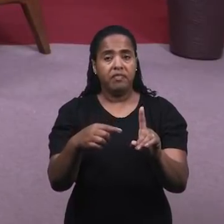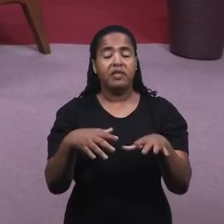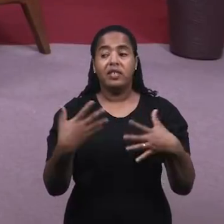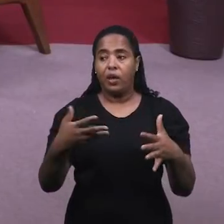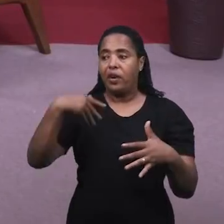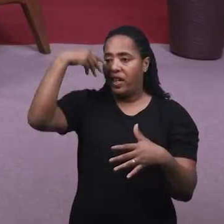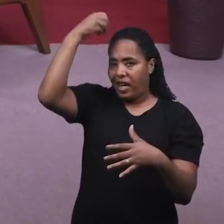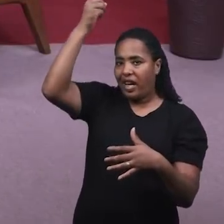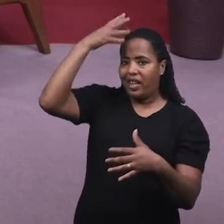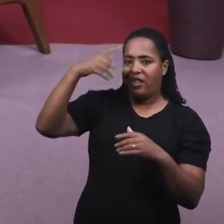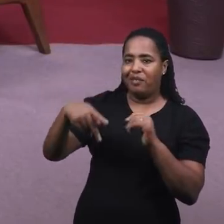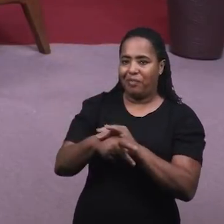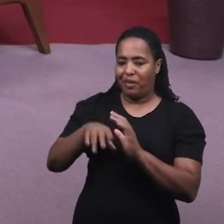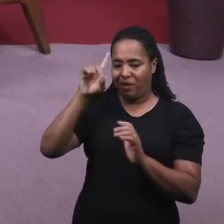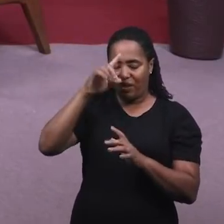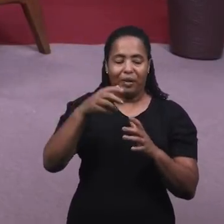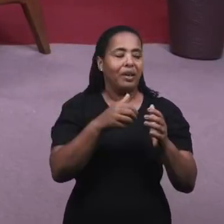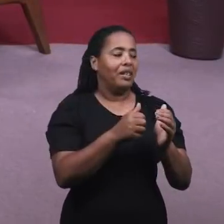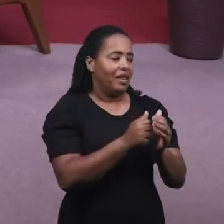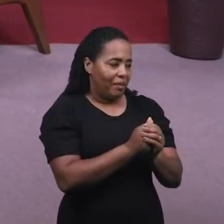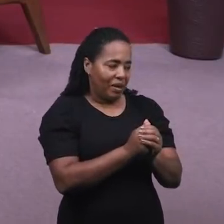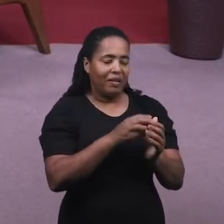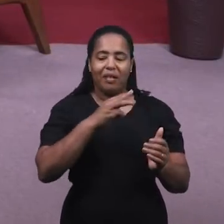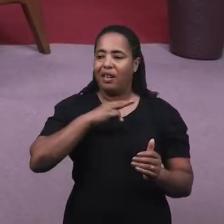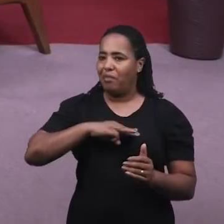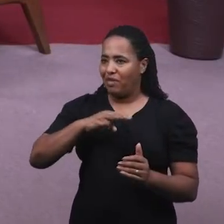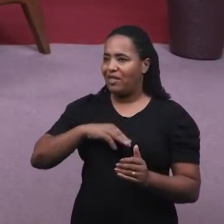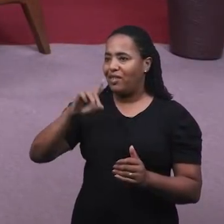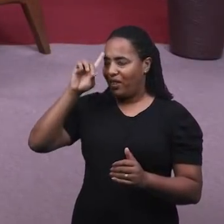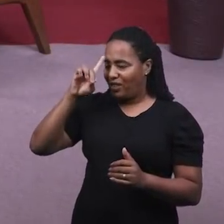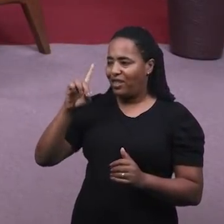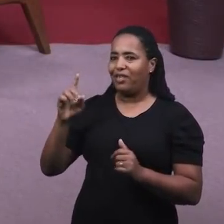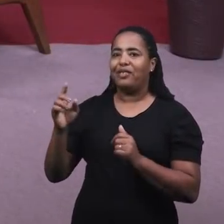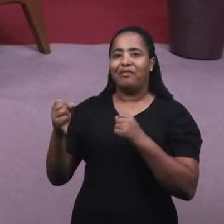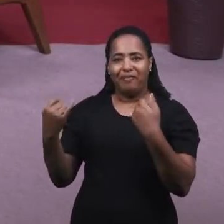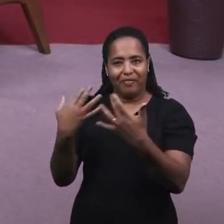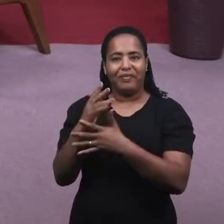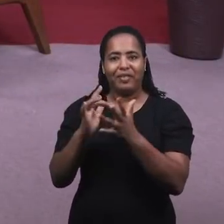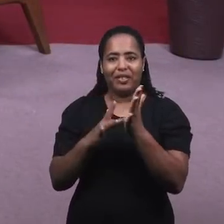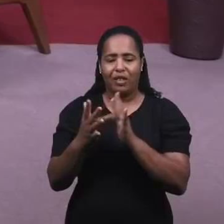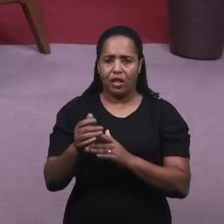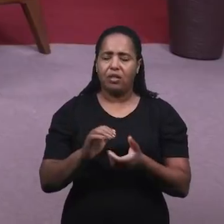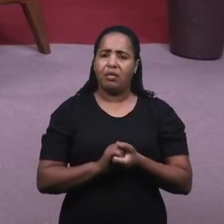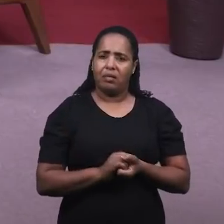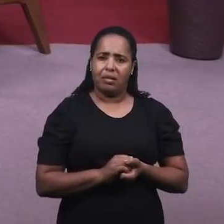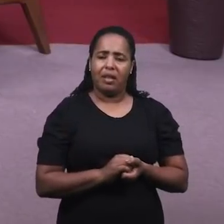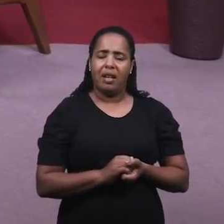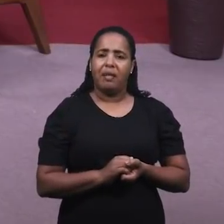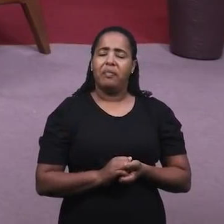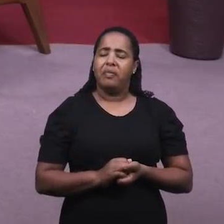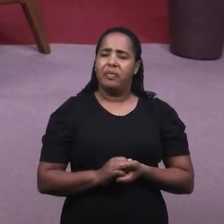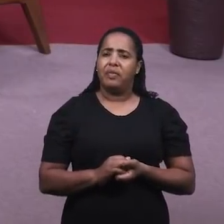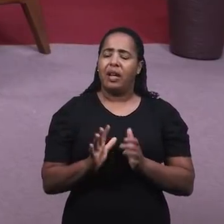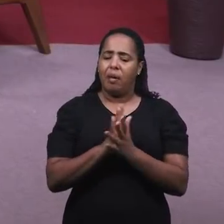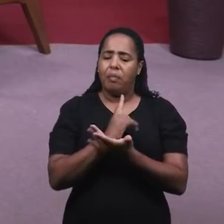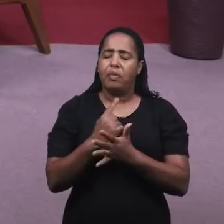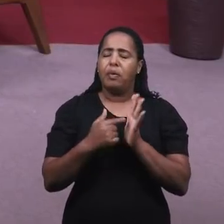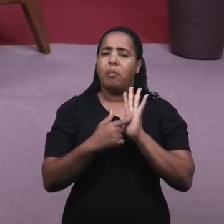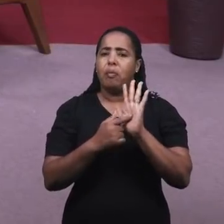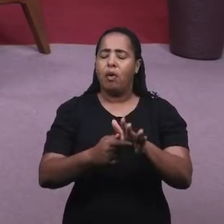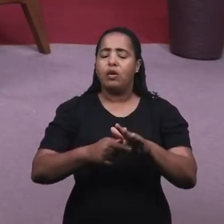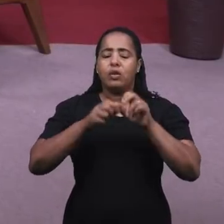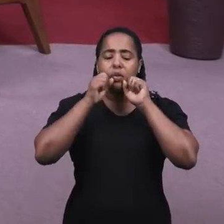a graça de Deus. Amém. A misericórdia de Deus, não é Glória isso? a Jesus. Agora a Bíblia fala sobre galardão, mas isso é outro aspecto. É outro Outra